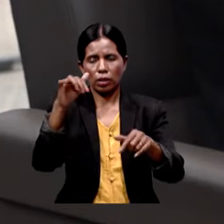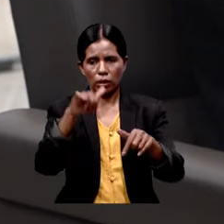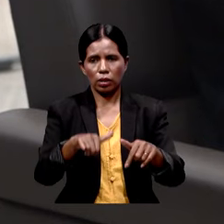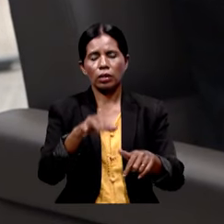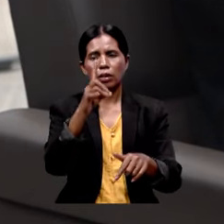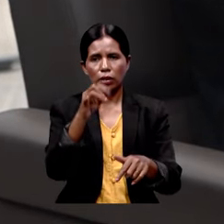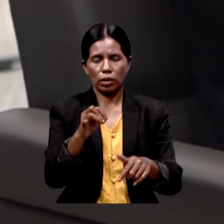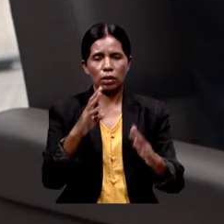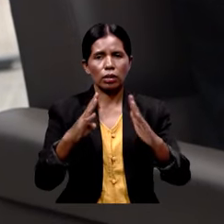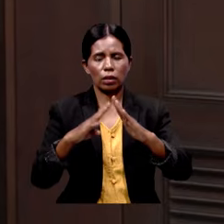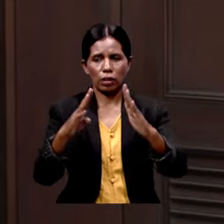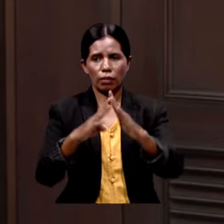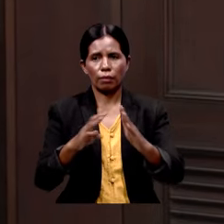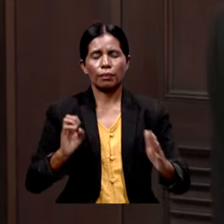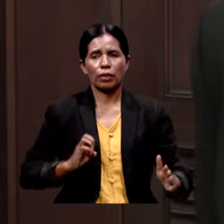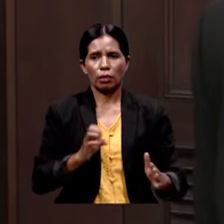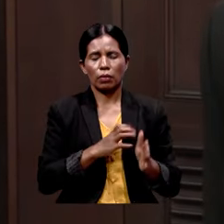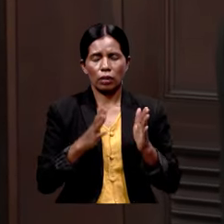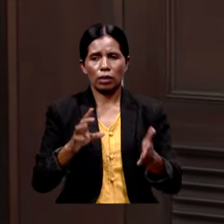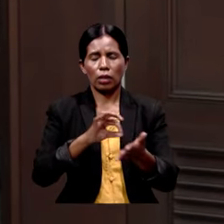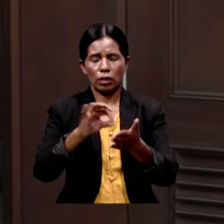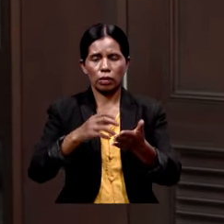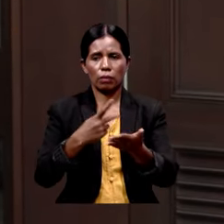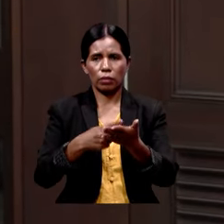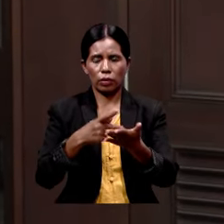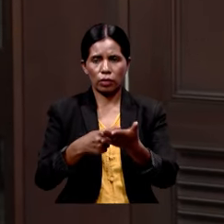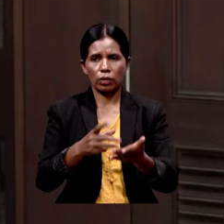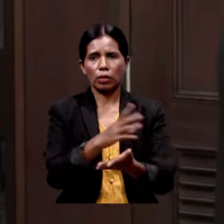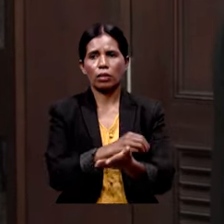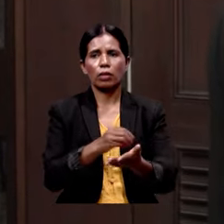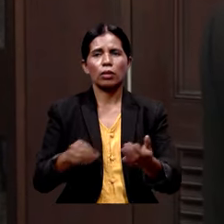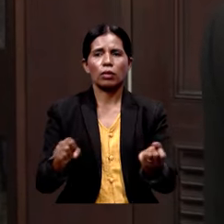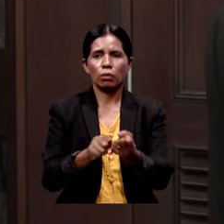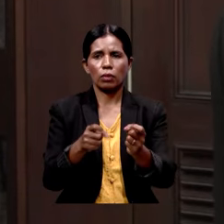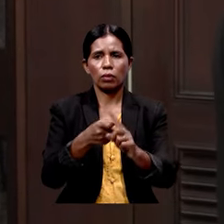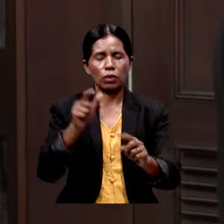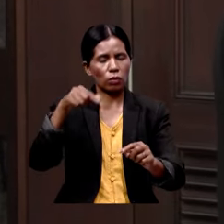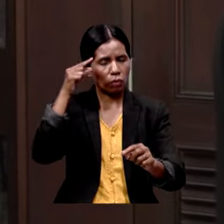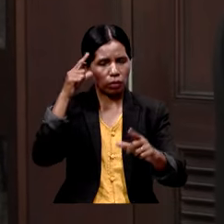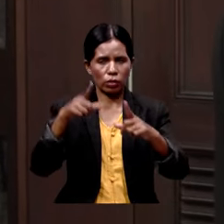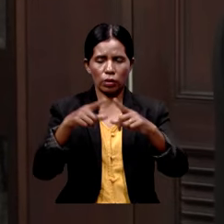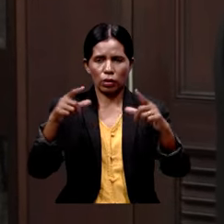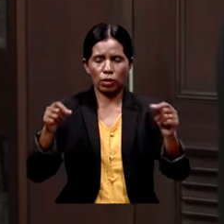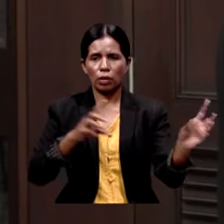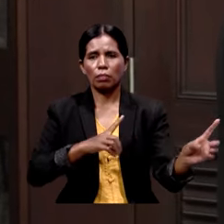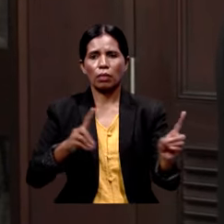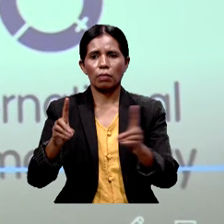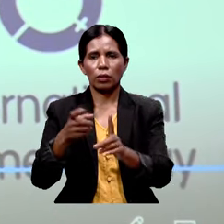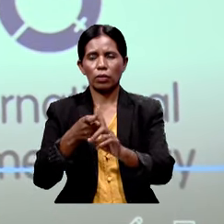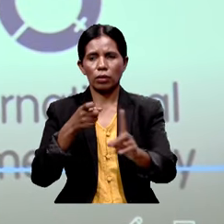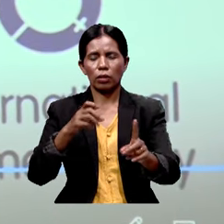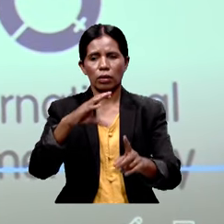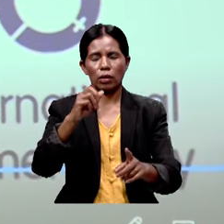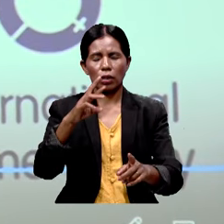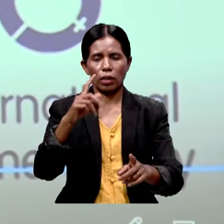cidade. Embaixador Atolia Hirakne foi nascido projeto a força todo nebe suporta o governo do Japão no implementa o quer